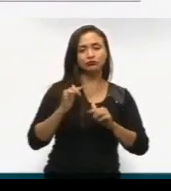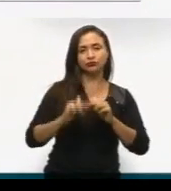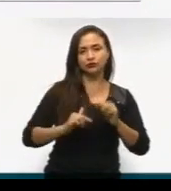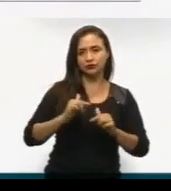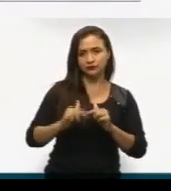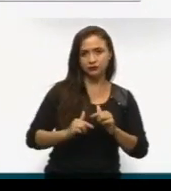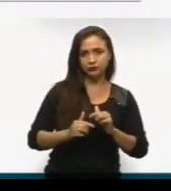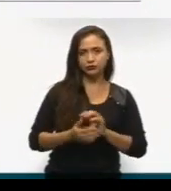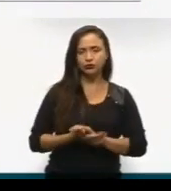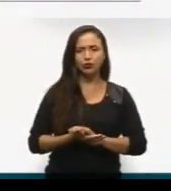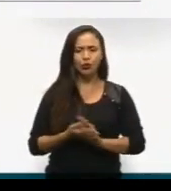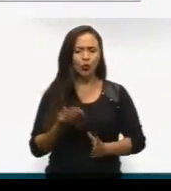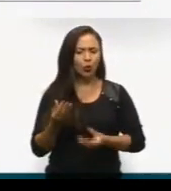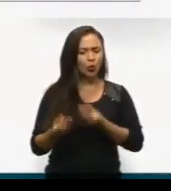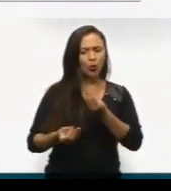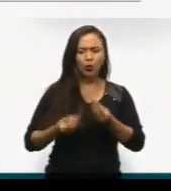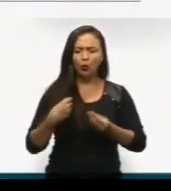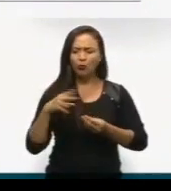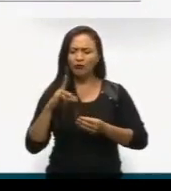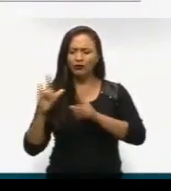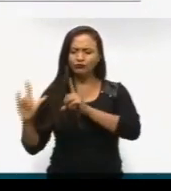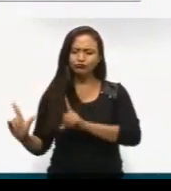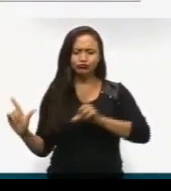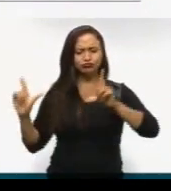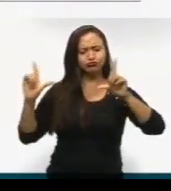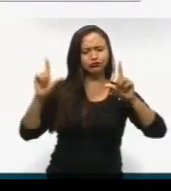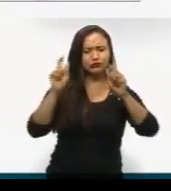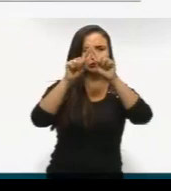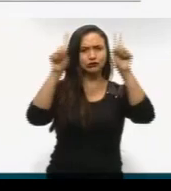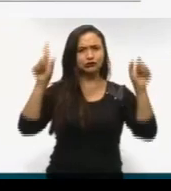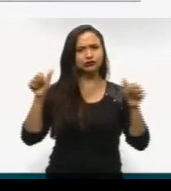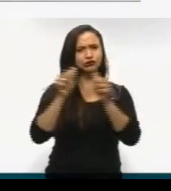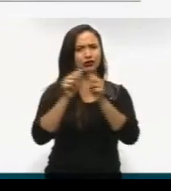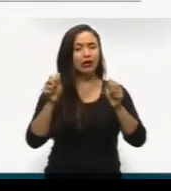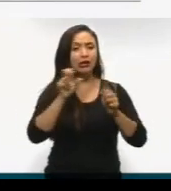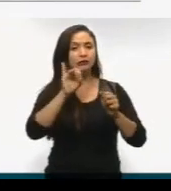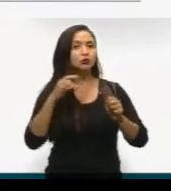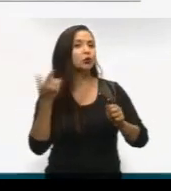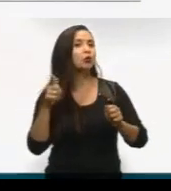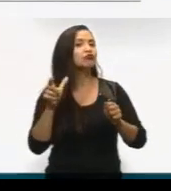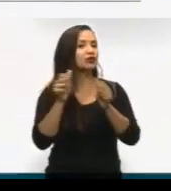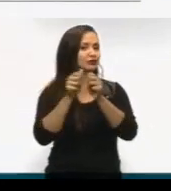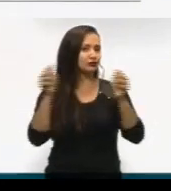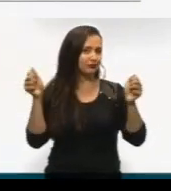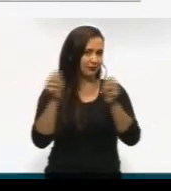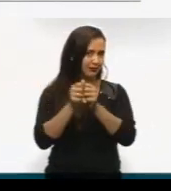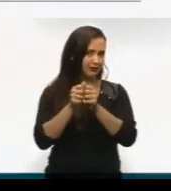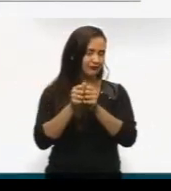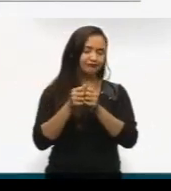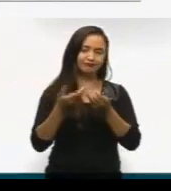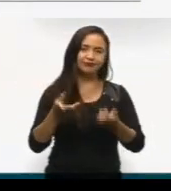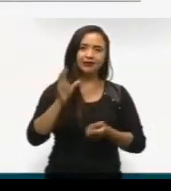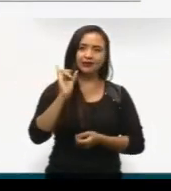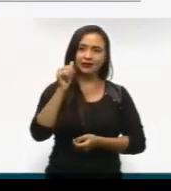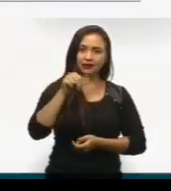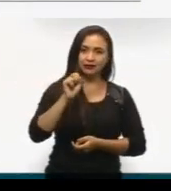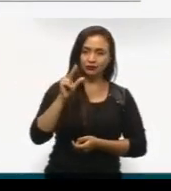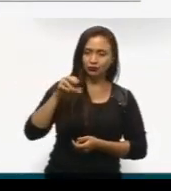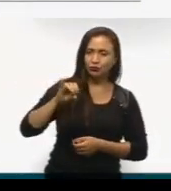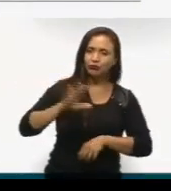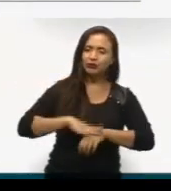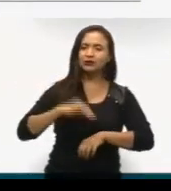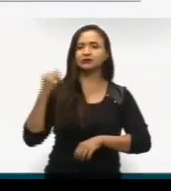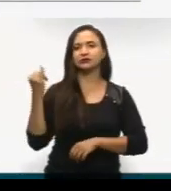serviço. Como é que eu vou assentar uma janela sem ter a janela? Então, perceba que o insumo é o principal, o